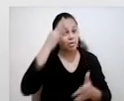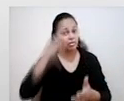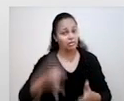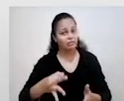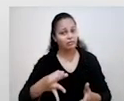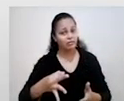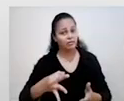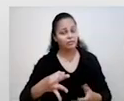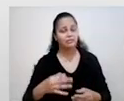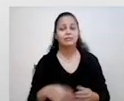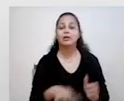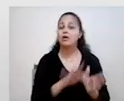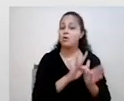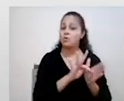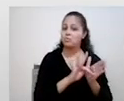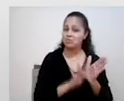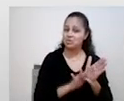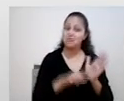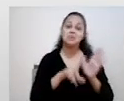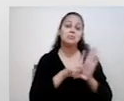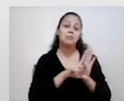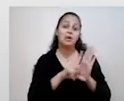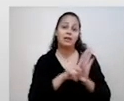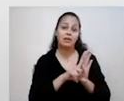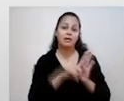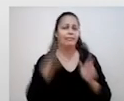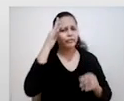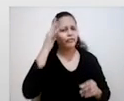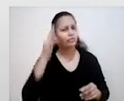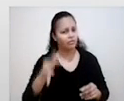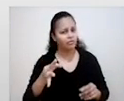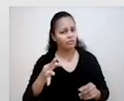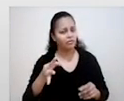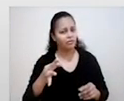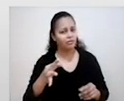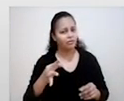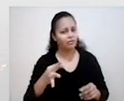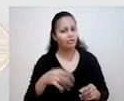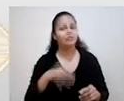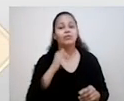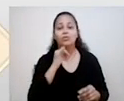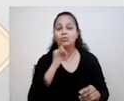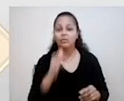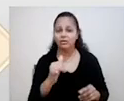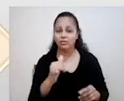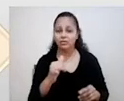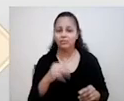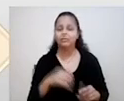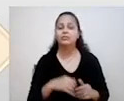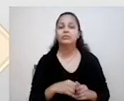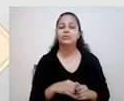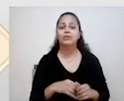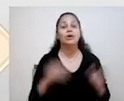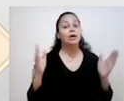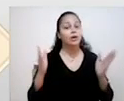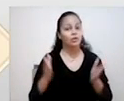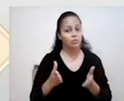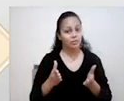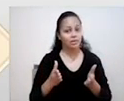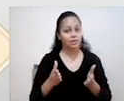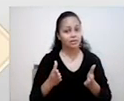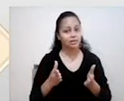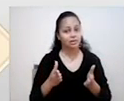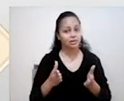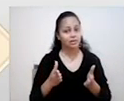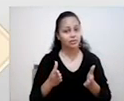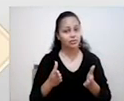Então, quando eu vou fazer um texto normativo, uma lei, eu tenho certeza daquilo que eu estou falando, tá? Ele pode aparecer, então, no presente, que é aquela ação